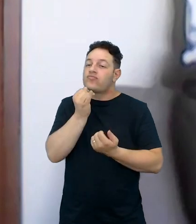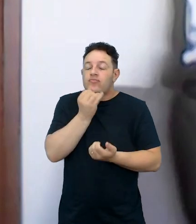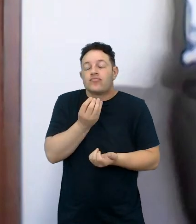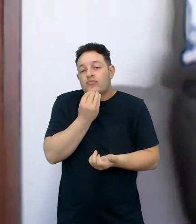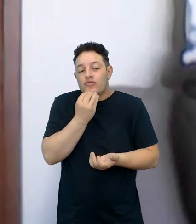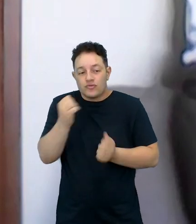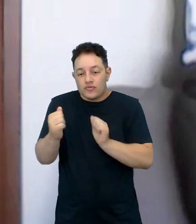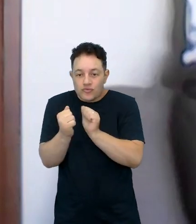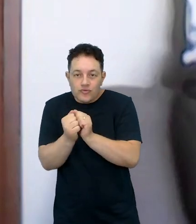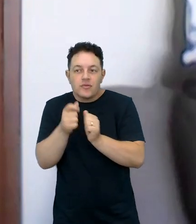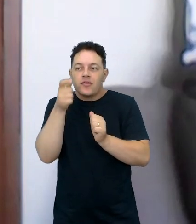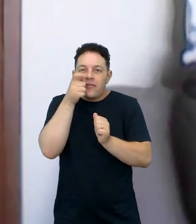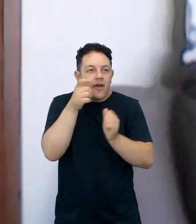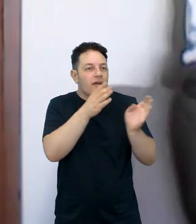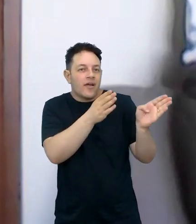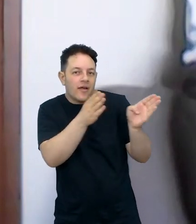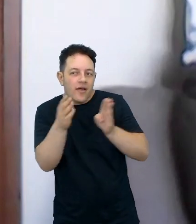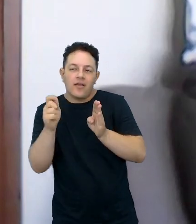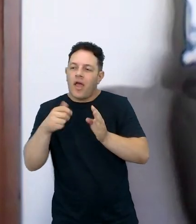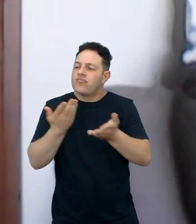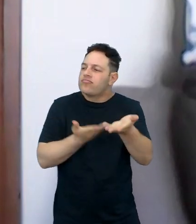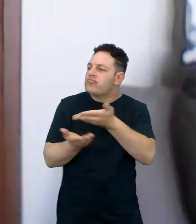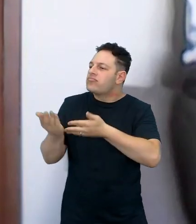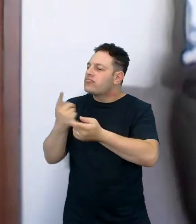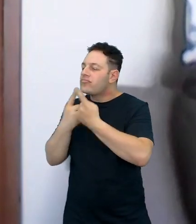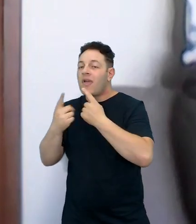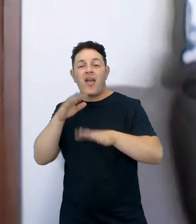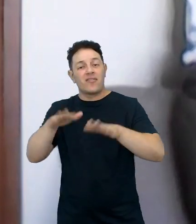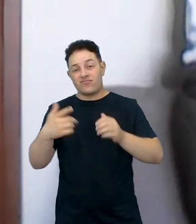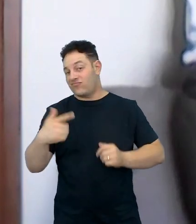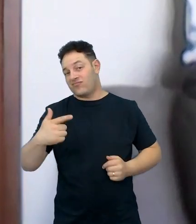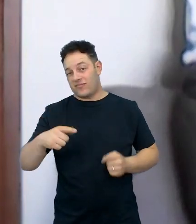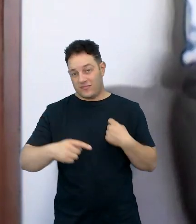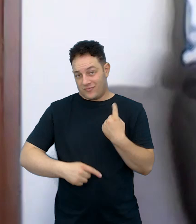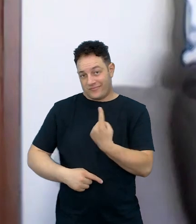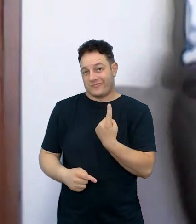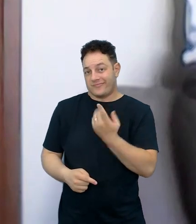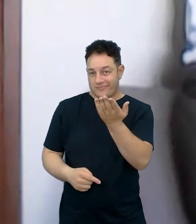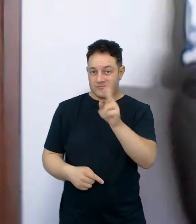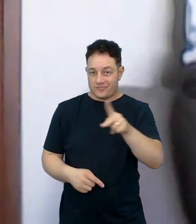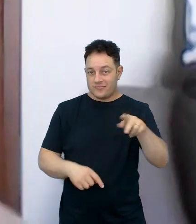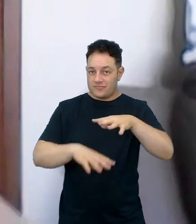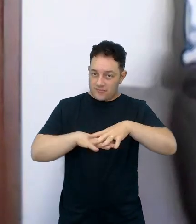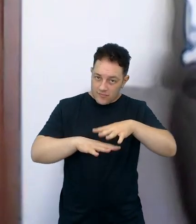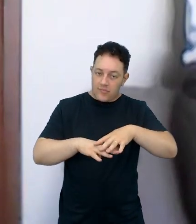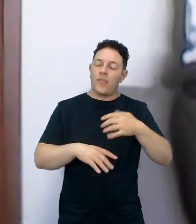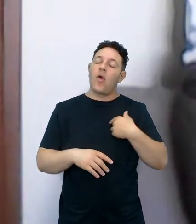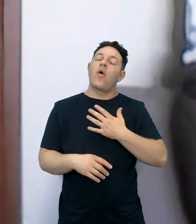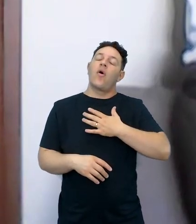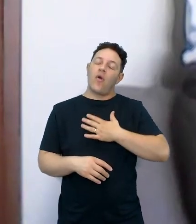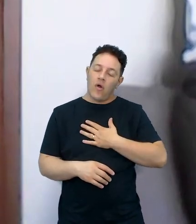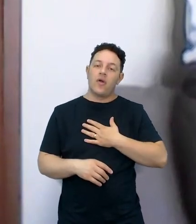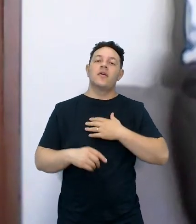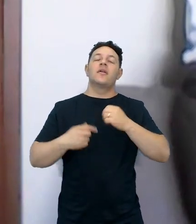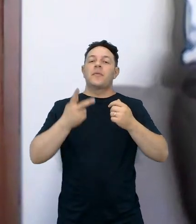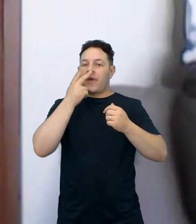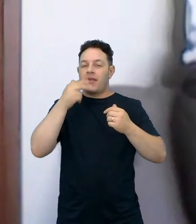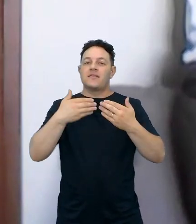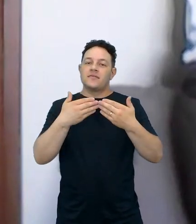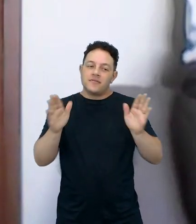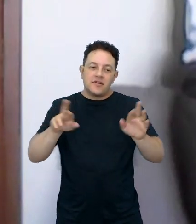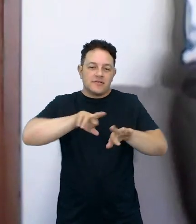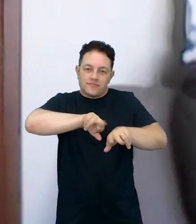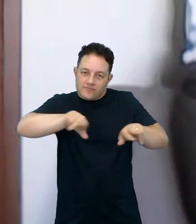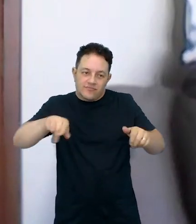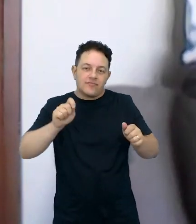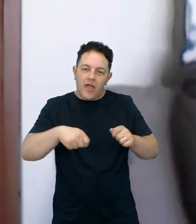né, assistindo, para vocês poderem discutir. Então, eu sempre gosto que a gente delineie bem os nossos caminhos, os